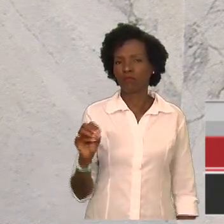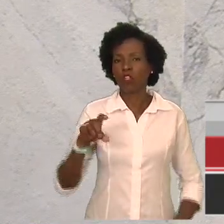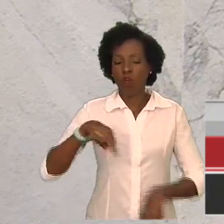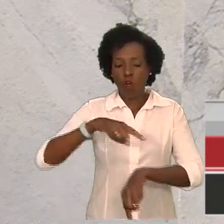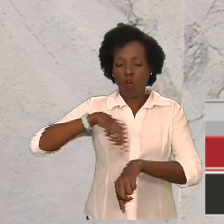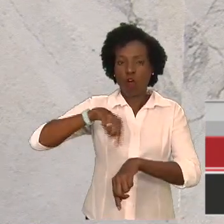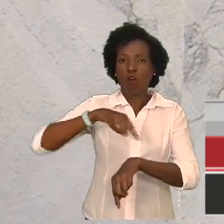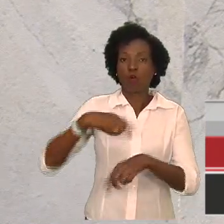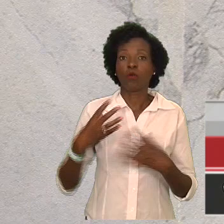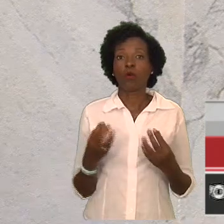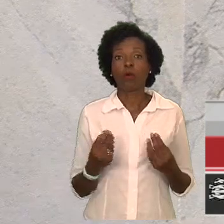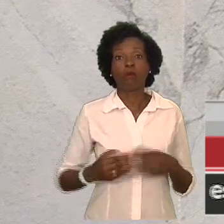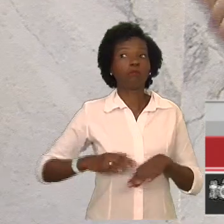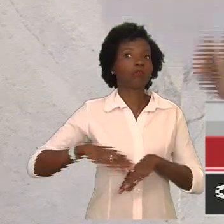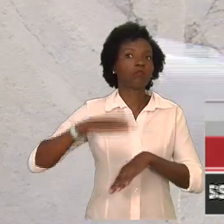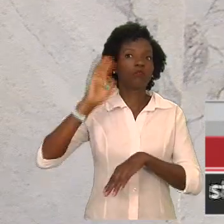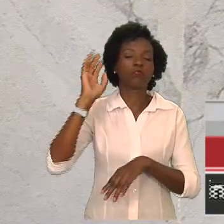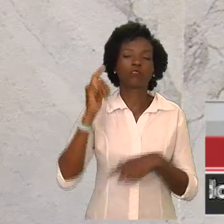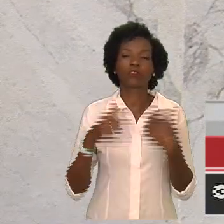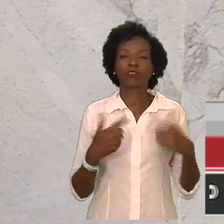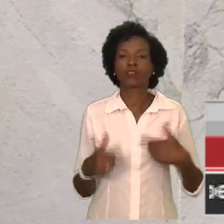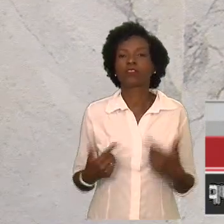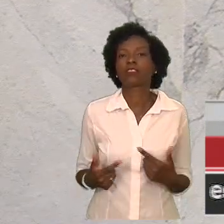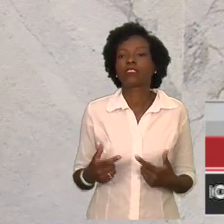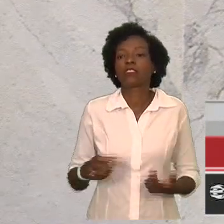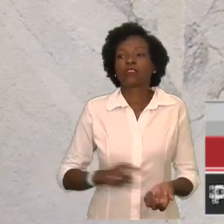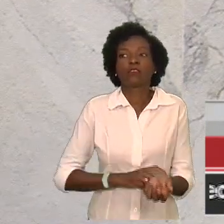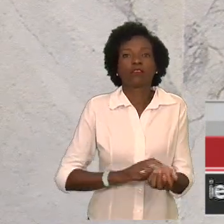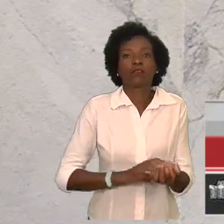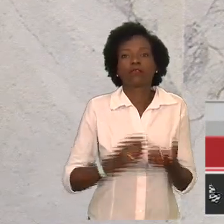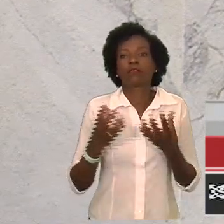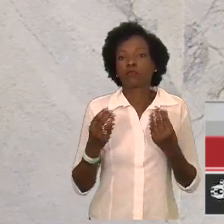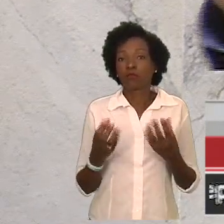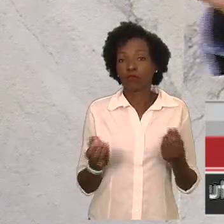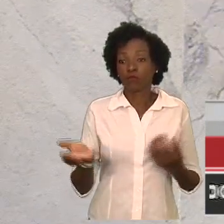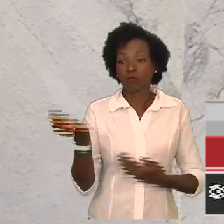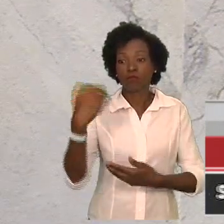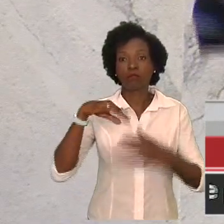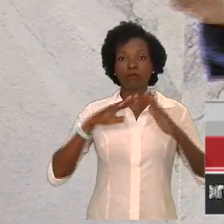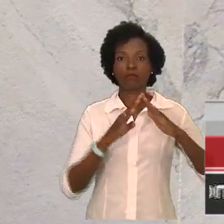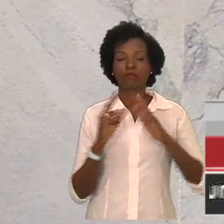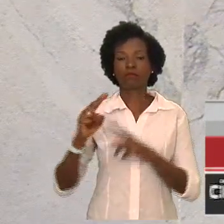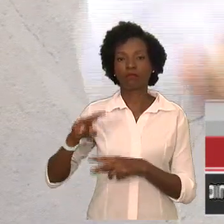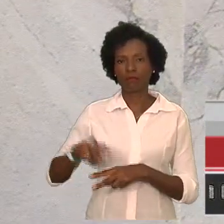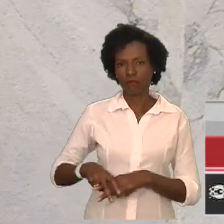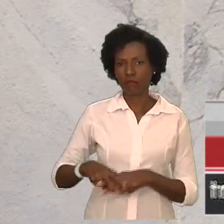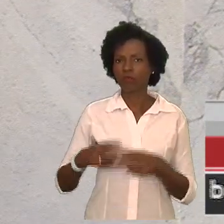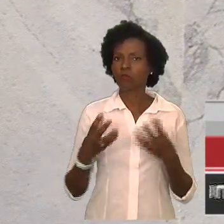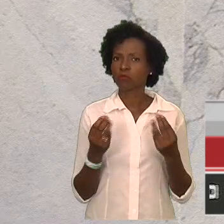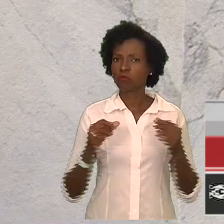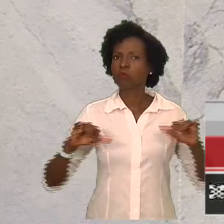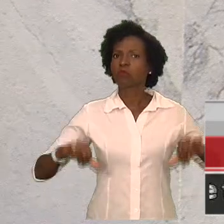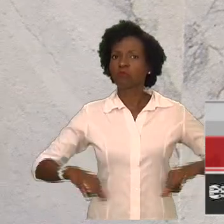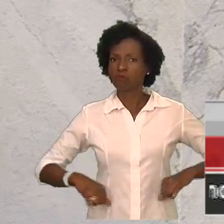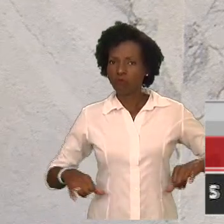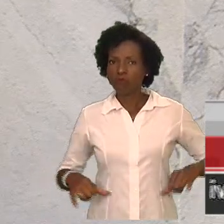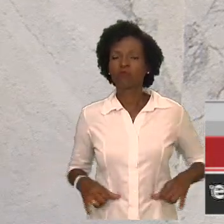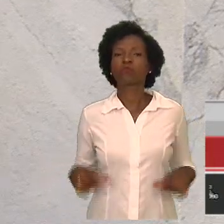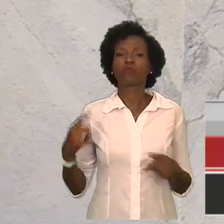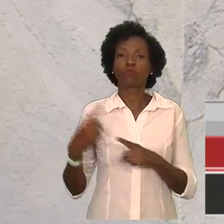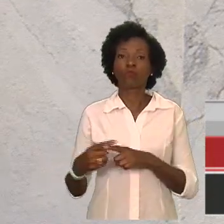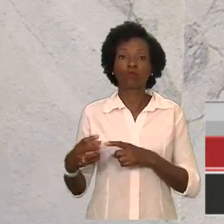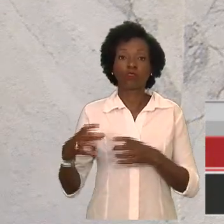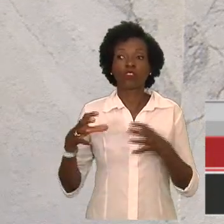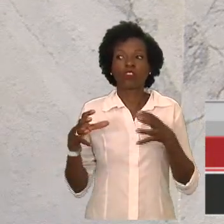trabalho da tensão que existe hoje nos presídios muitos deles dominados pelo crime organizado